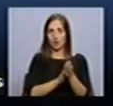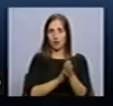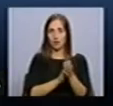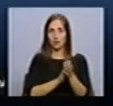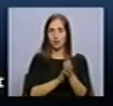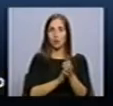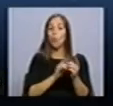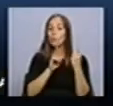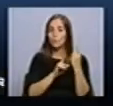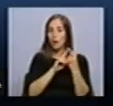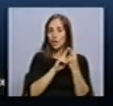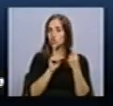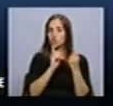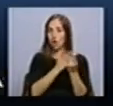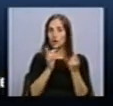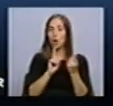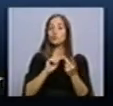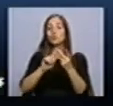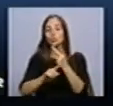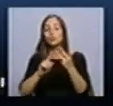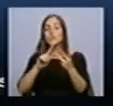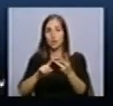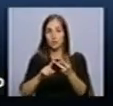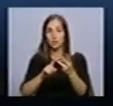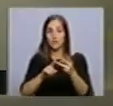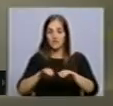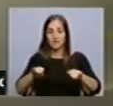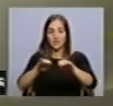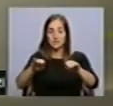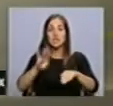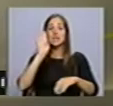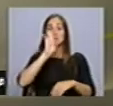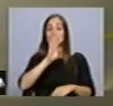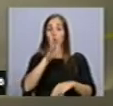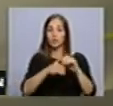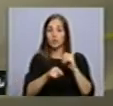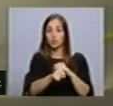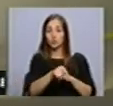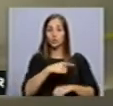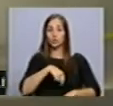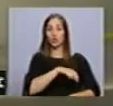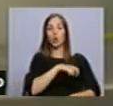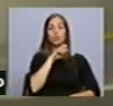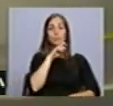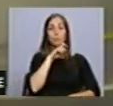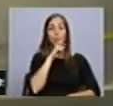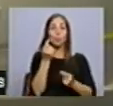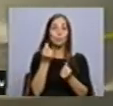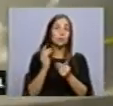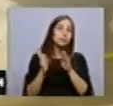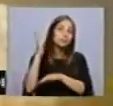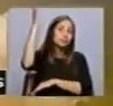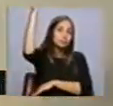e os terceiros. E ele diz que quando isso acontecer, então nós podemos baixar o preço da nossa ida ao espaço por um